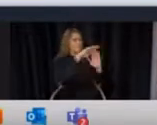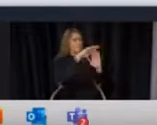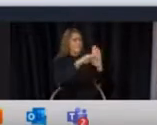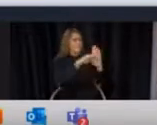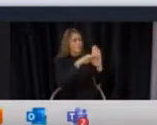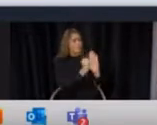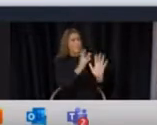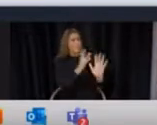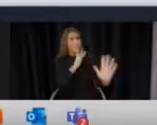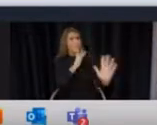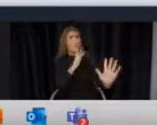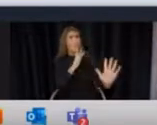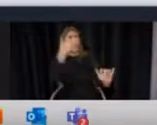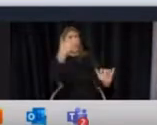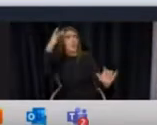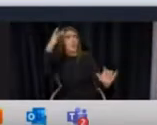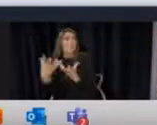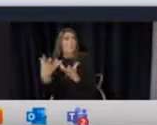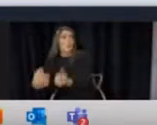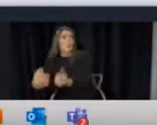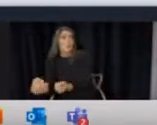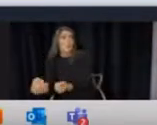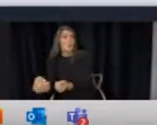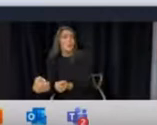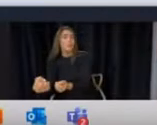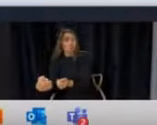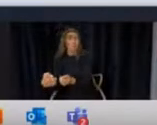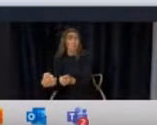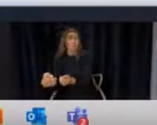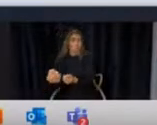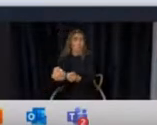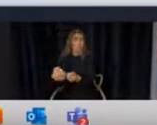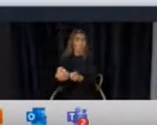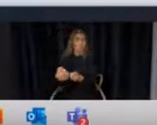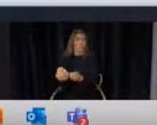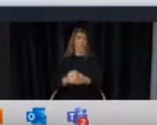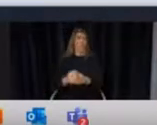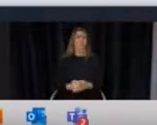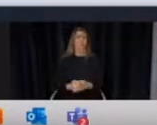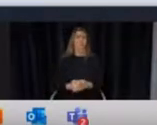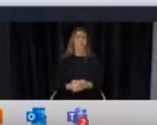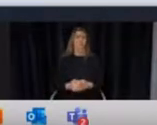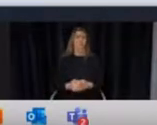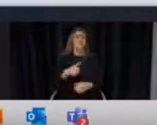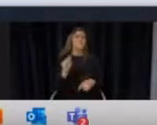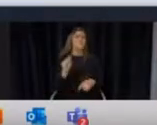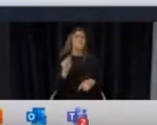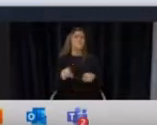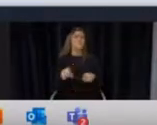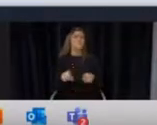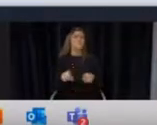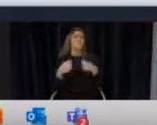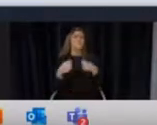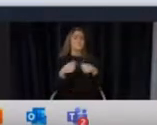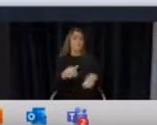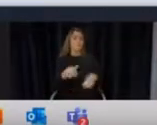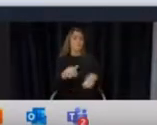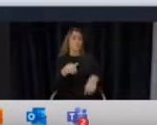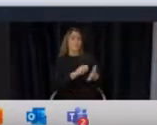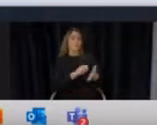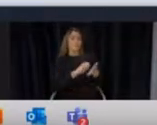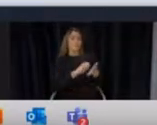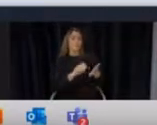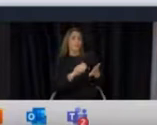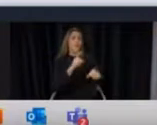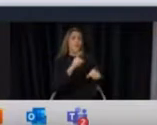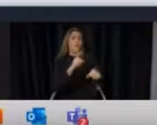receptores, mediante alguns critérios, que são eles: tempo que o paciente está inscrito na lista, compatibilidade